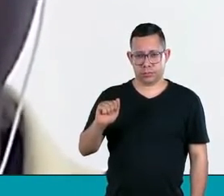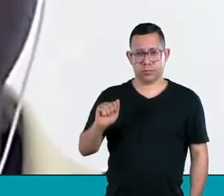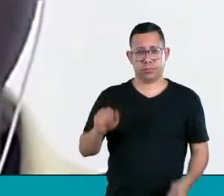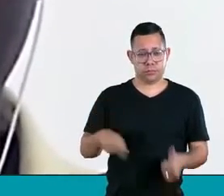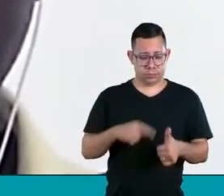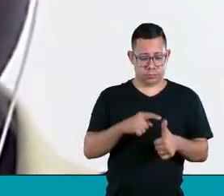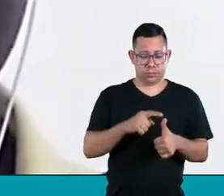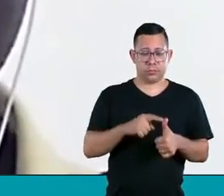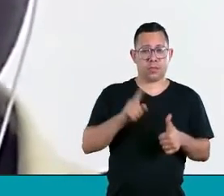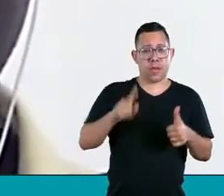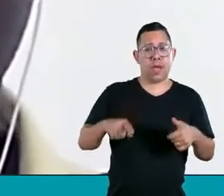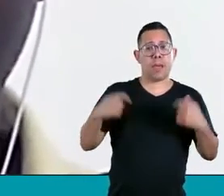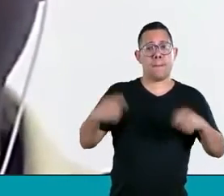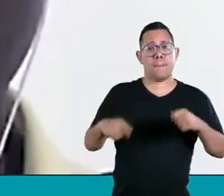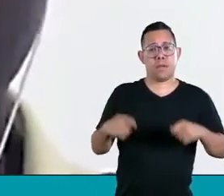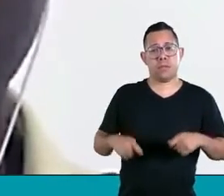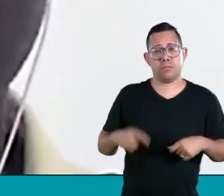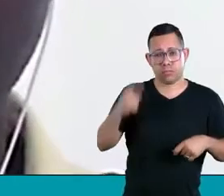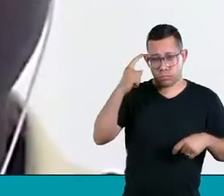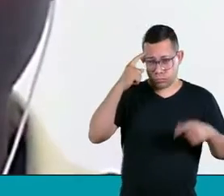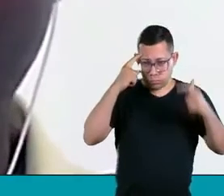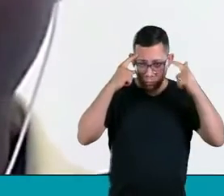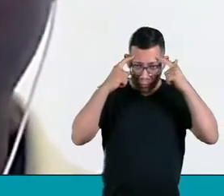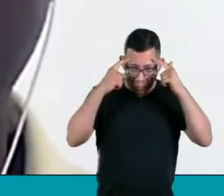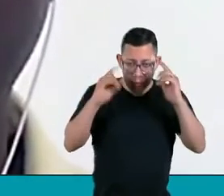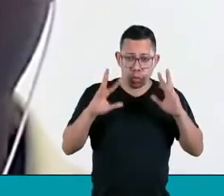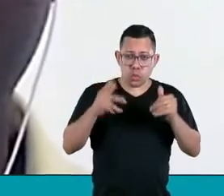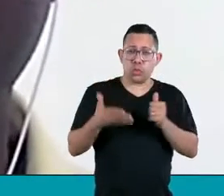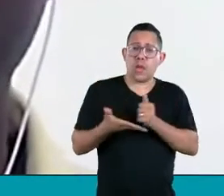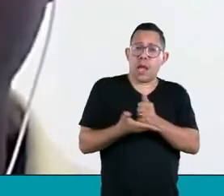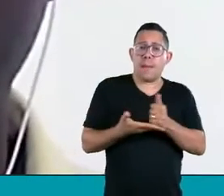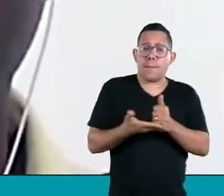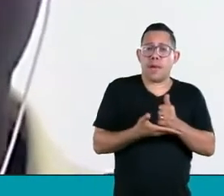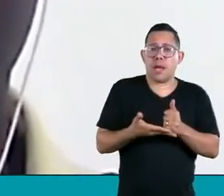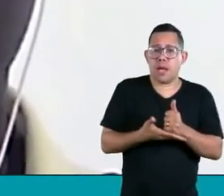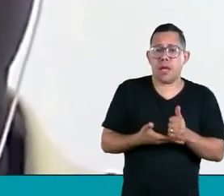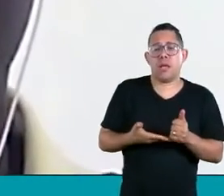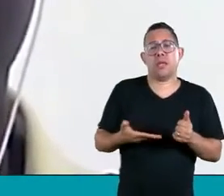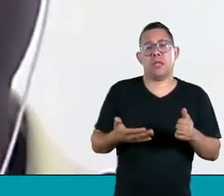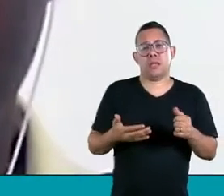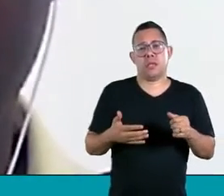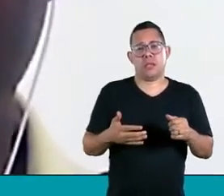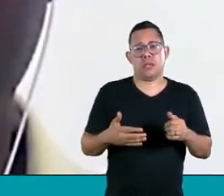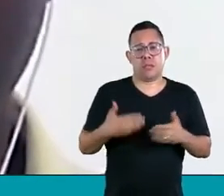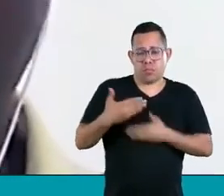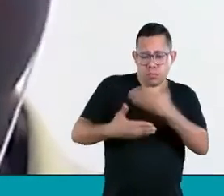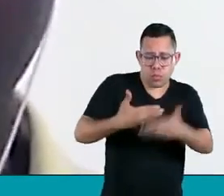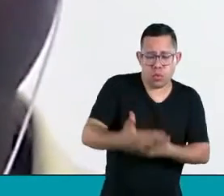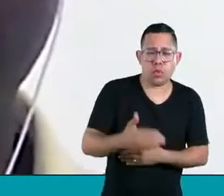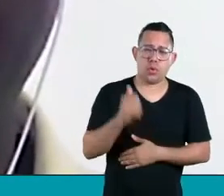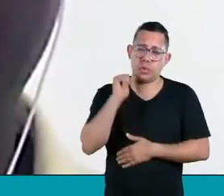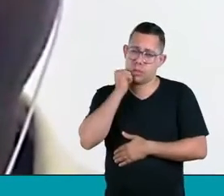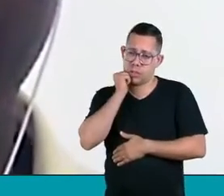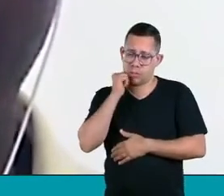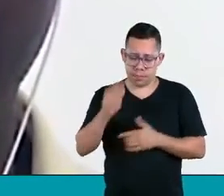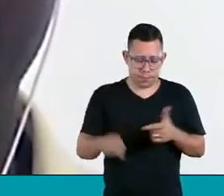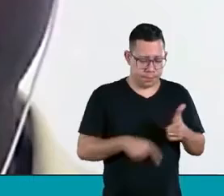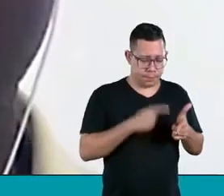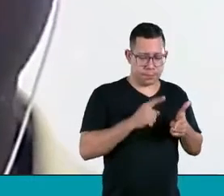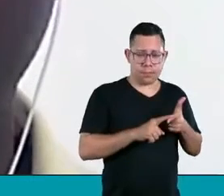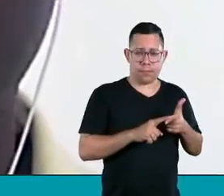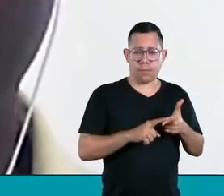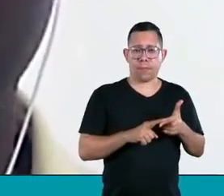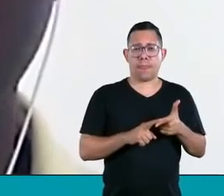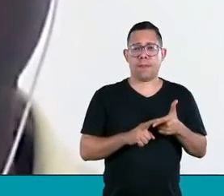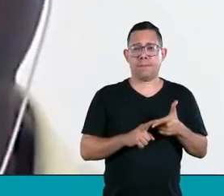necessário repensar sobre as bases constitutivas que fundamentaram e fundamentam a produção da ciência. A segunda parte